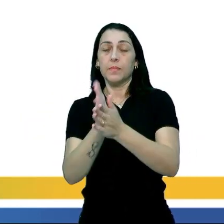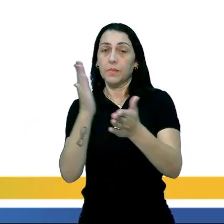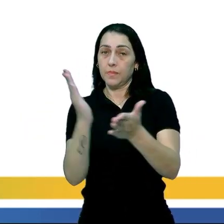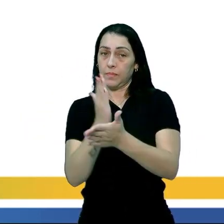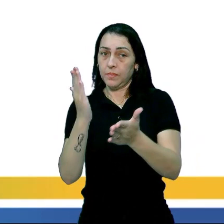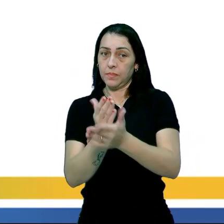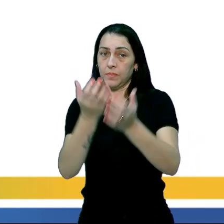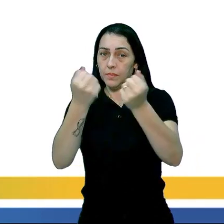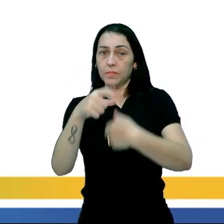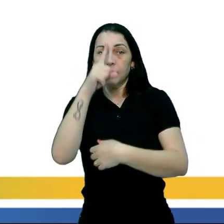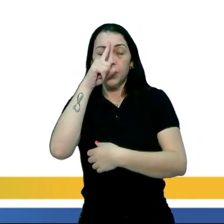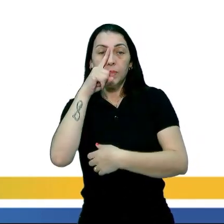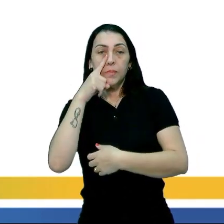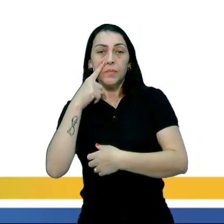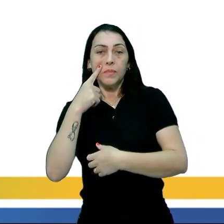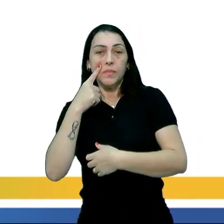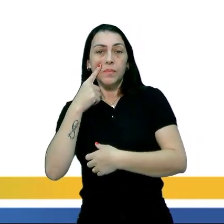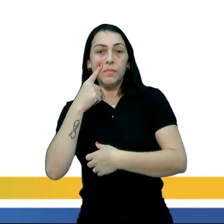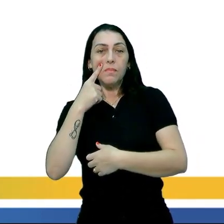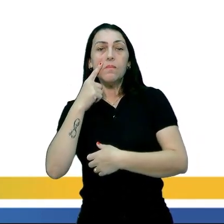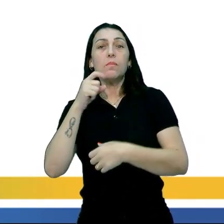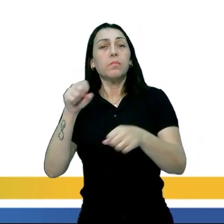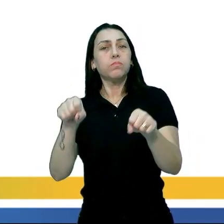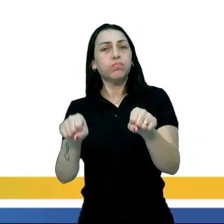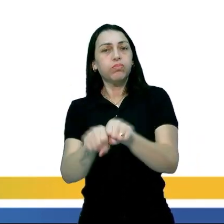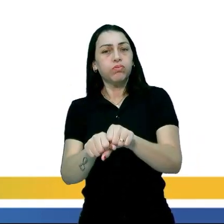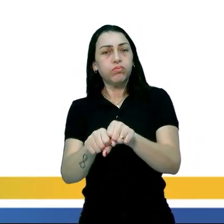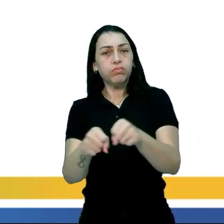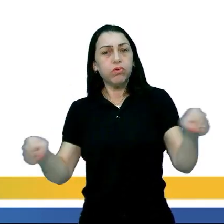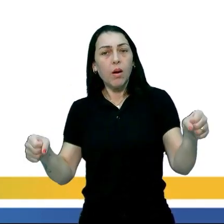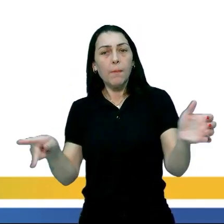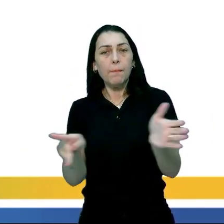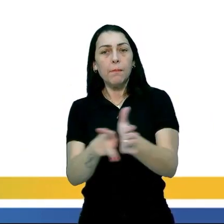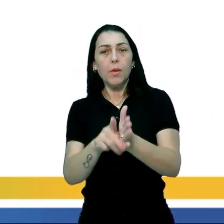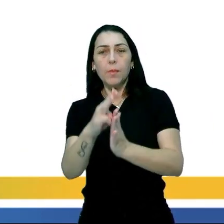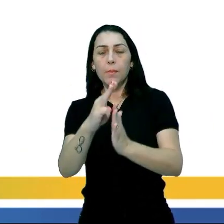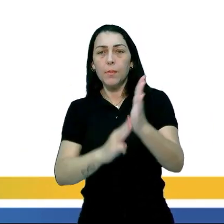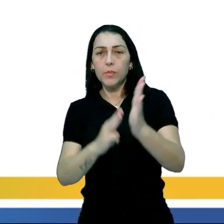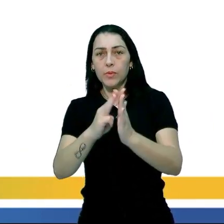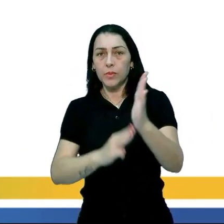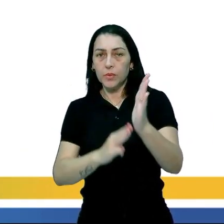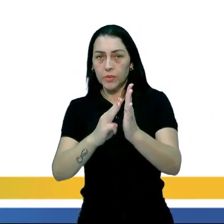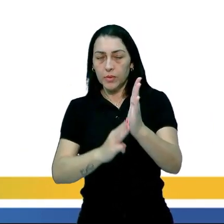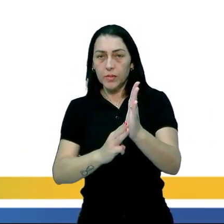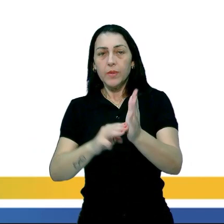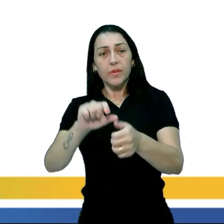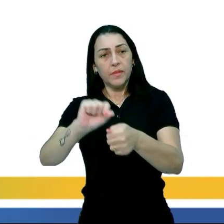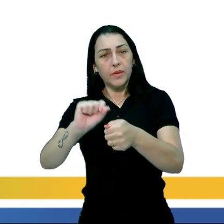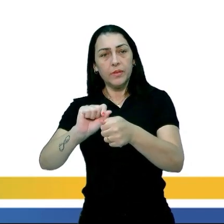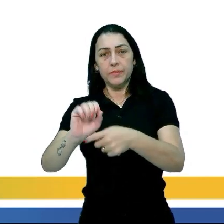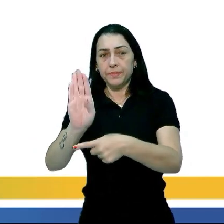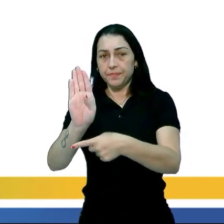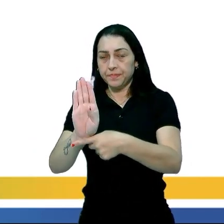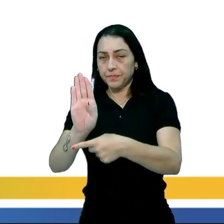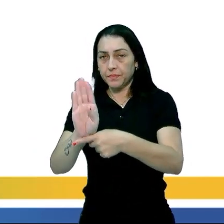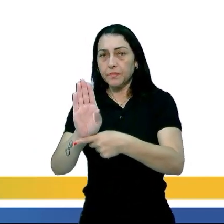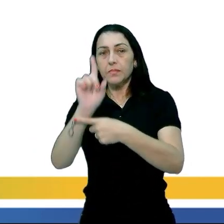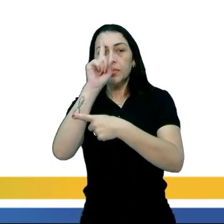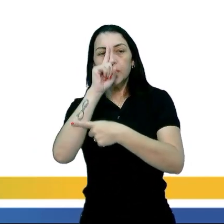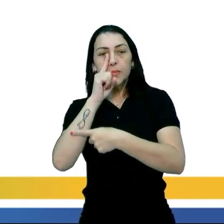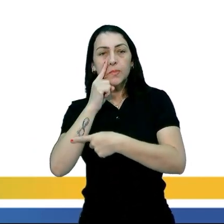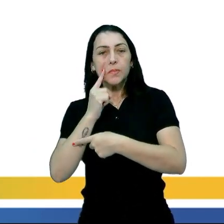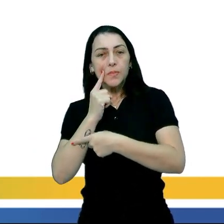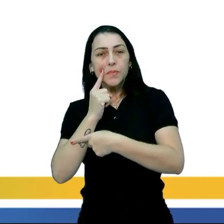obra citada, Durkheim rompe com sua própria metodologia funcionalista.